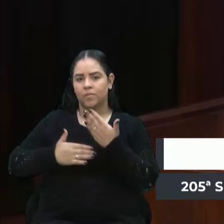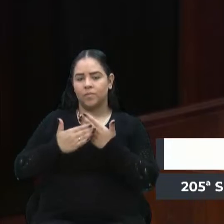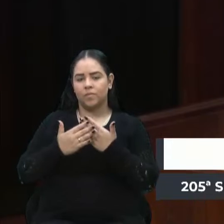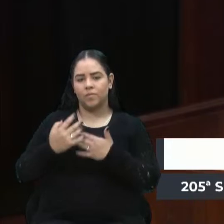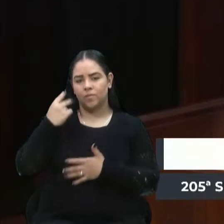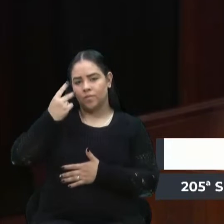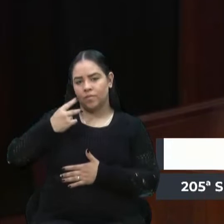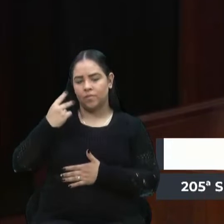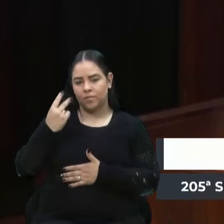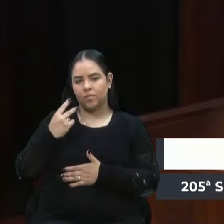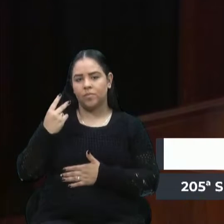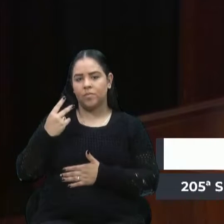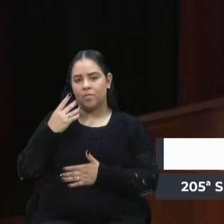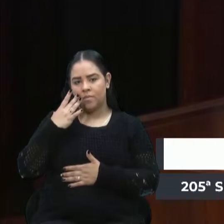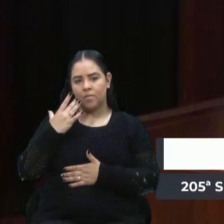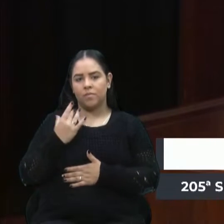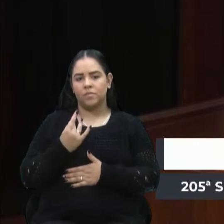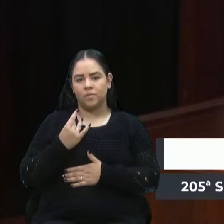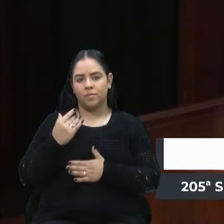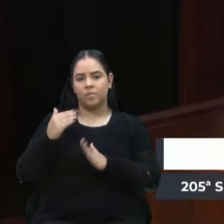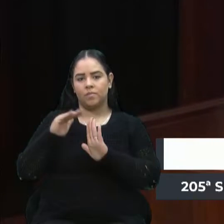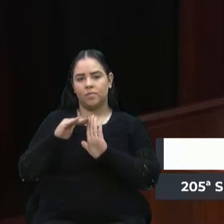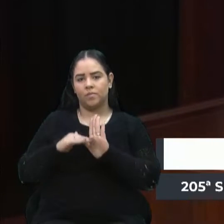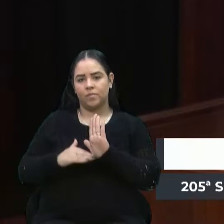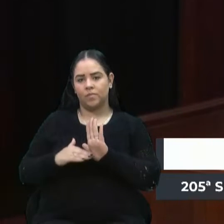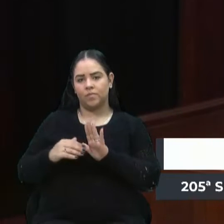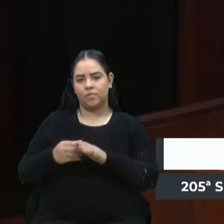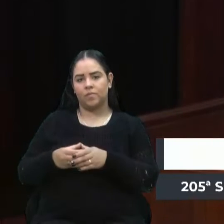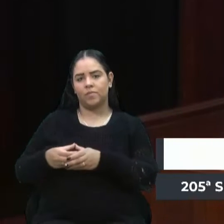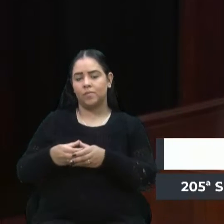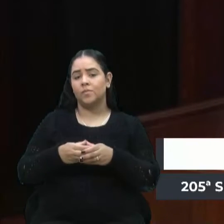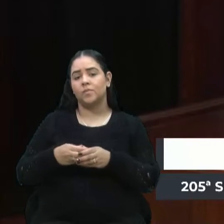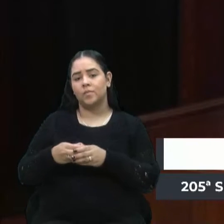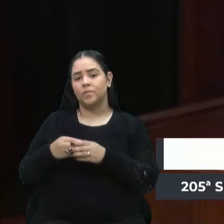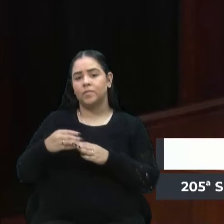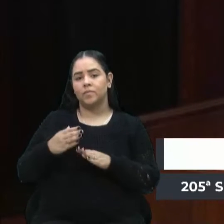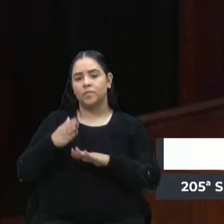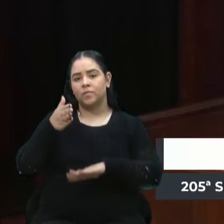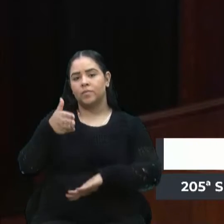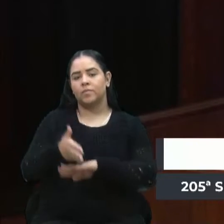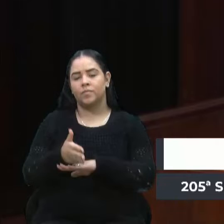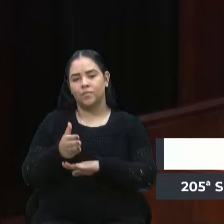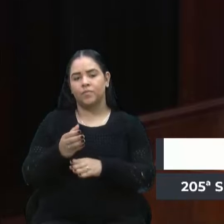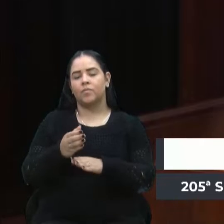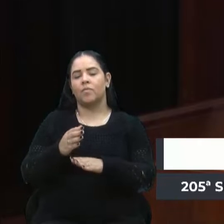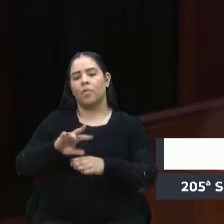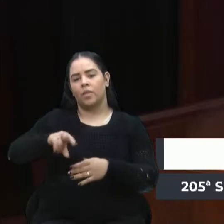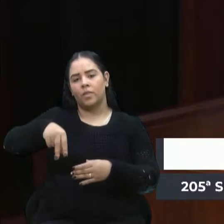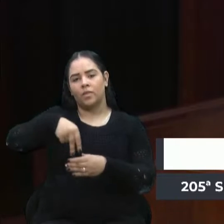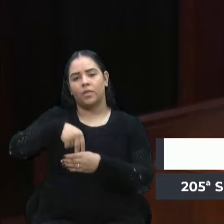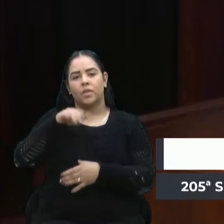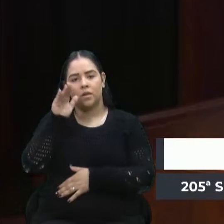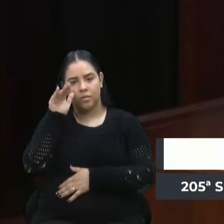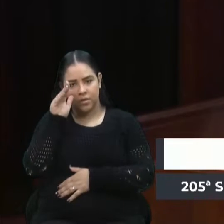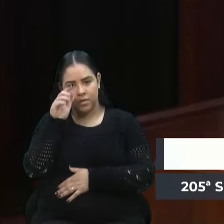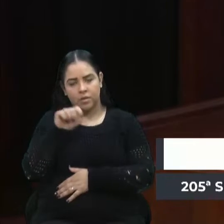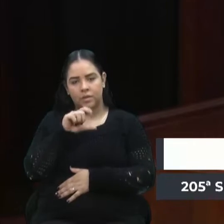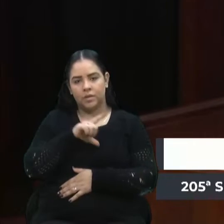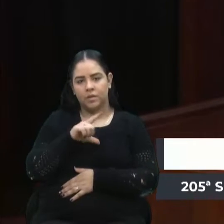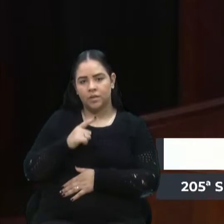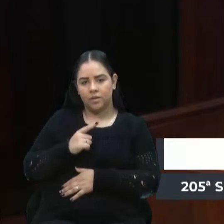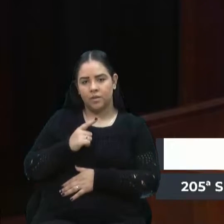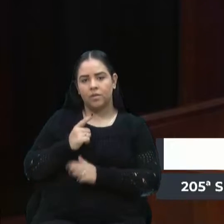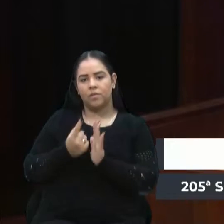vereadores estivessem atentos à pauta do turismo, levassem isso para a tribuna, observassem os orçamentos que